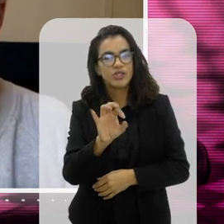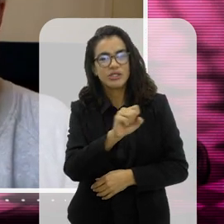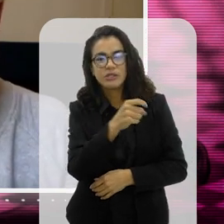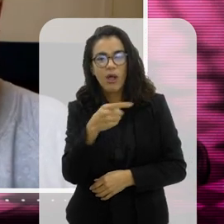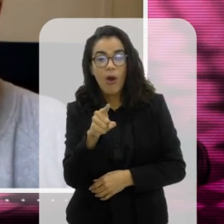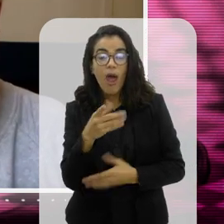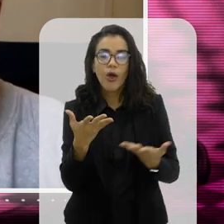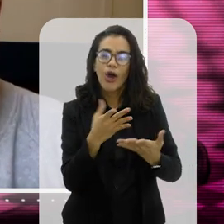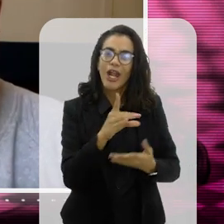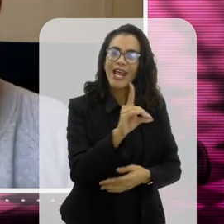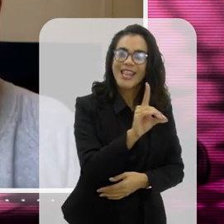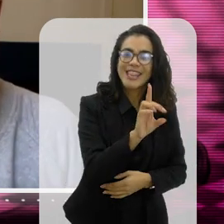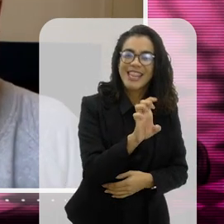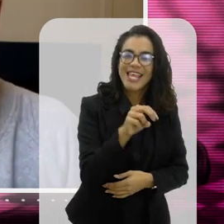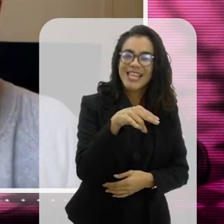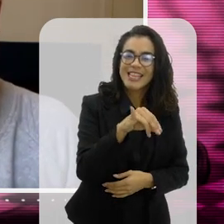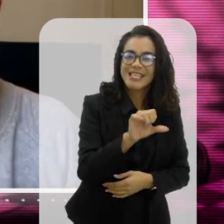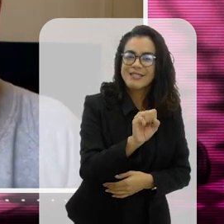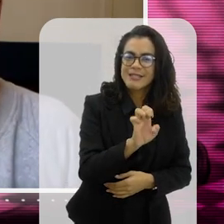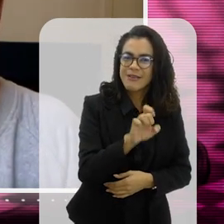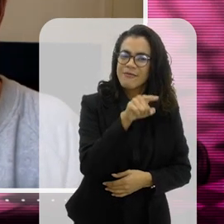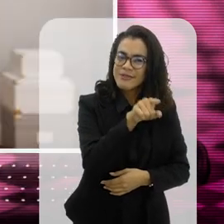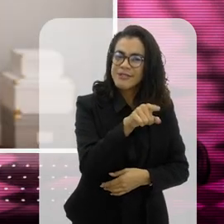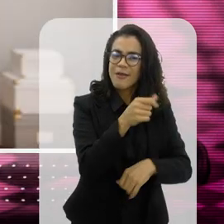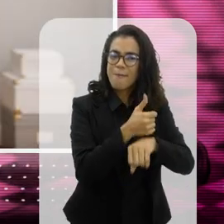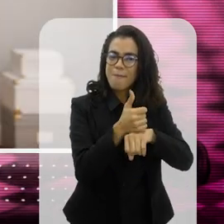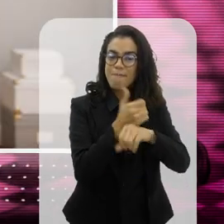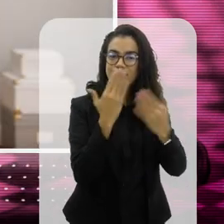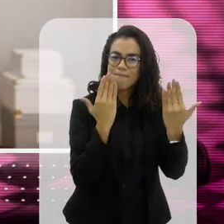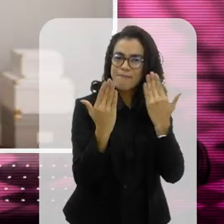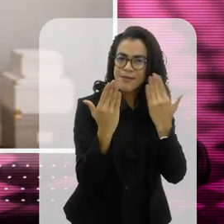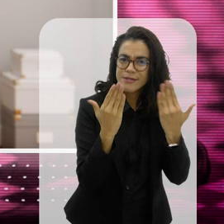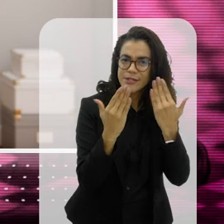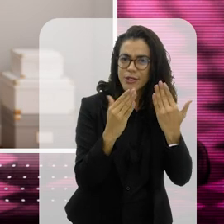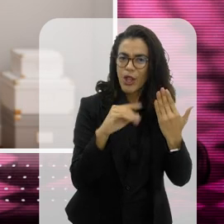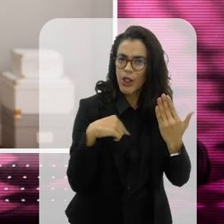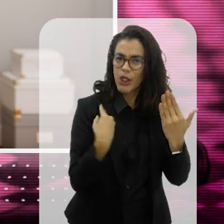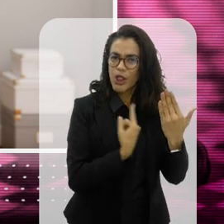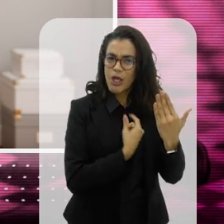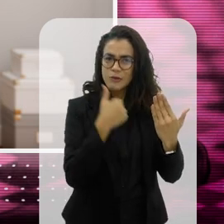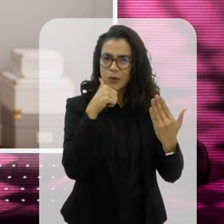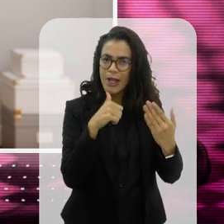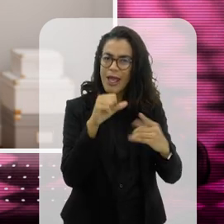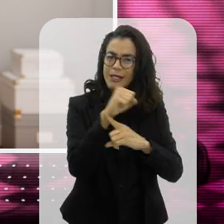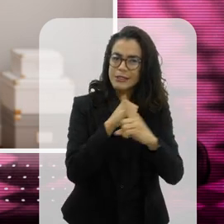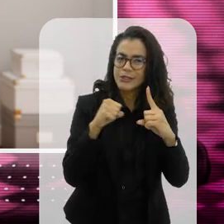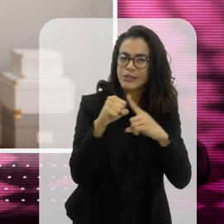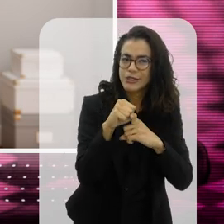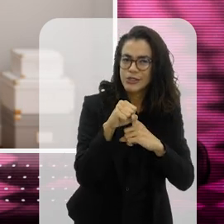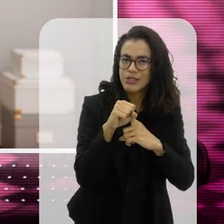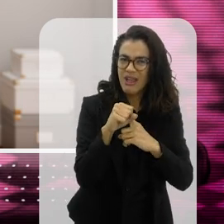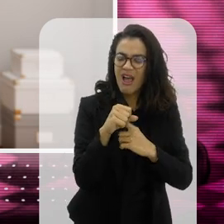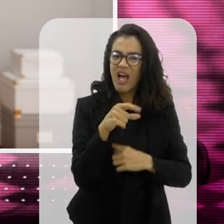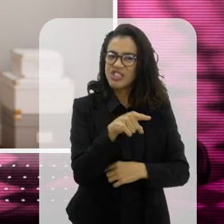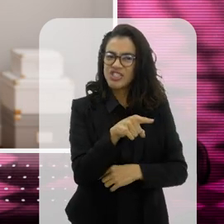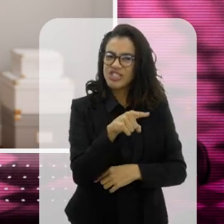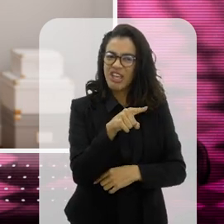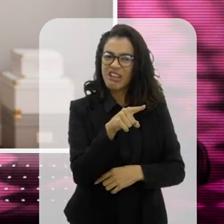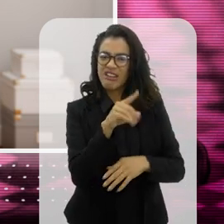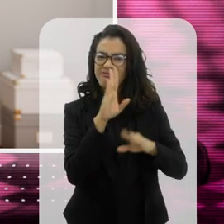Aí eu queria levar para Denise, enquanto psicóloga. Será que nós, mulheres, ou até mesmo a sociedade, a gente